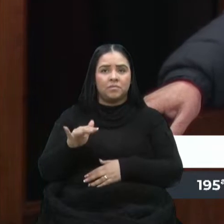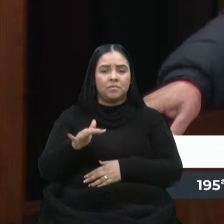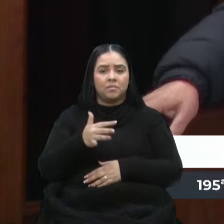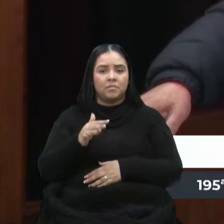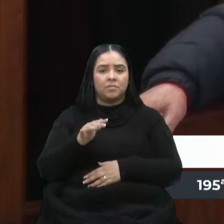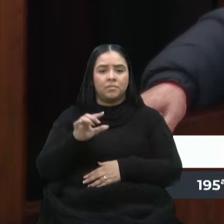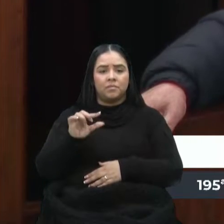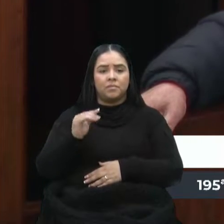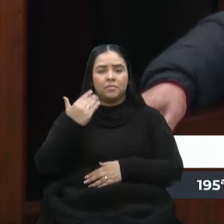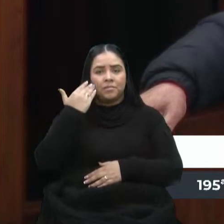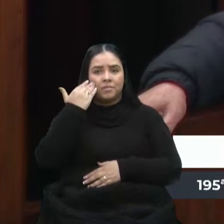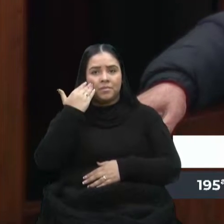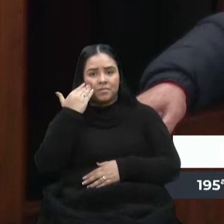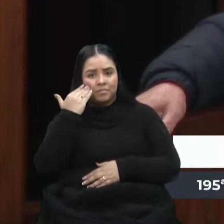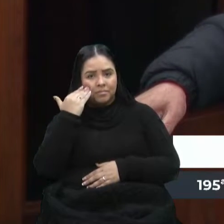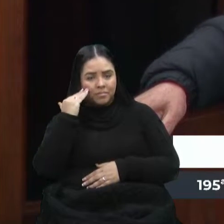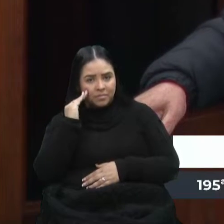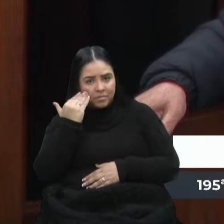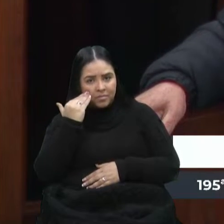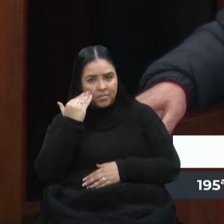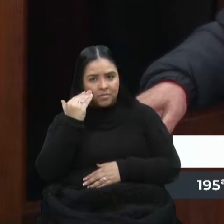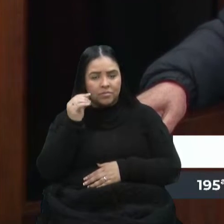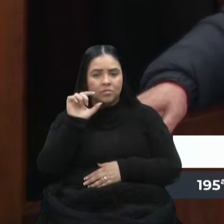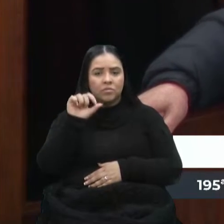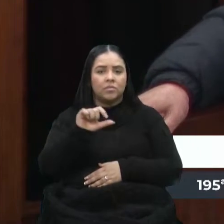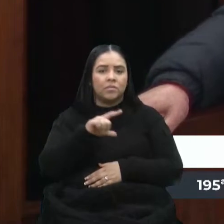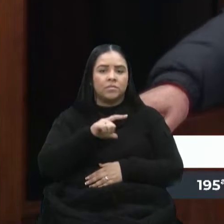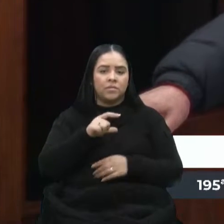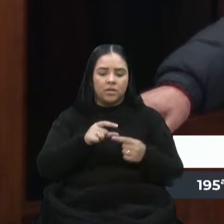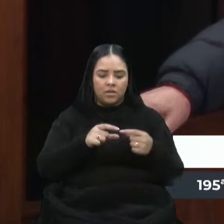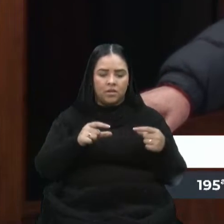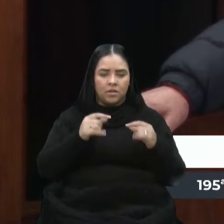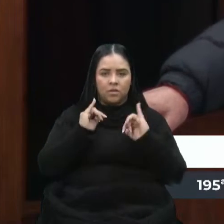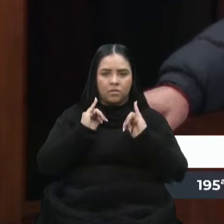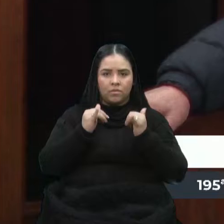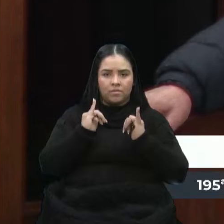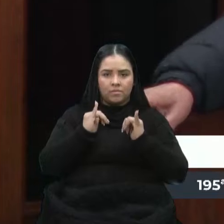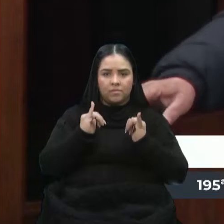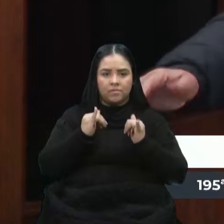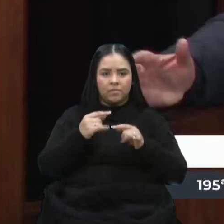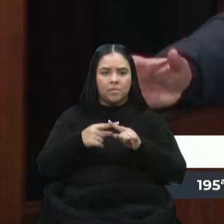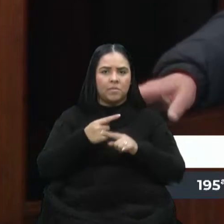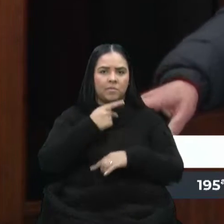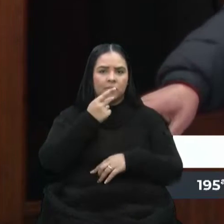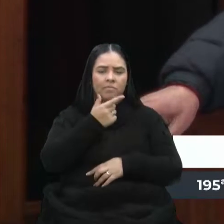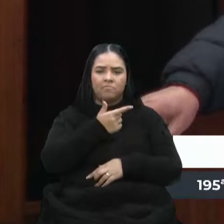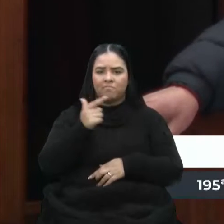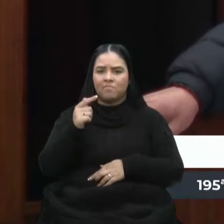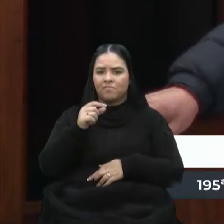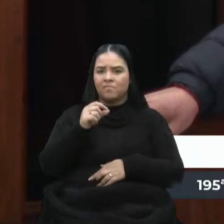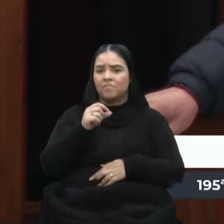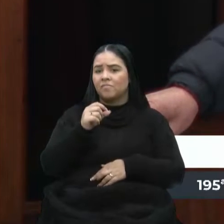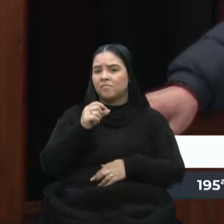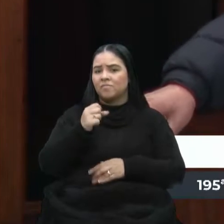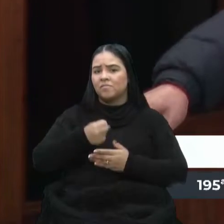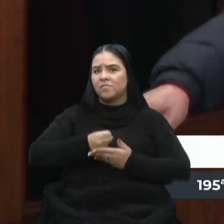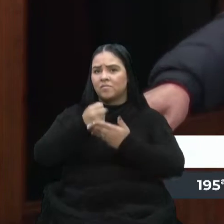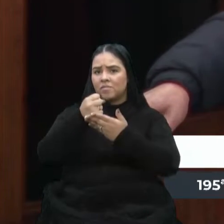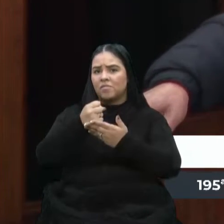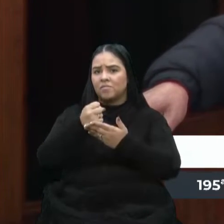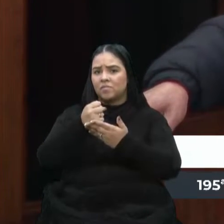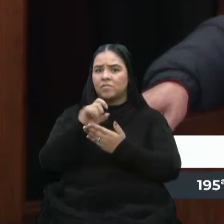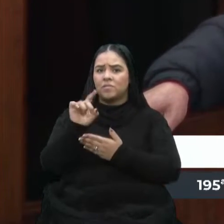né? A questão da passagem do ônibus, né? Diz que não ia ter mais subsídio, né? Eu também achei que não ia ter mais